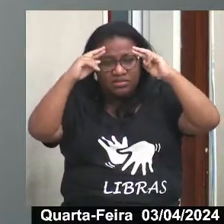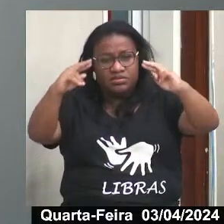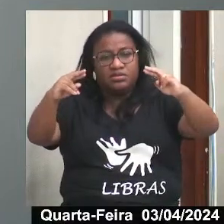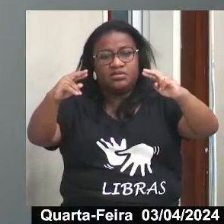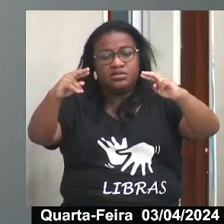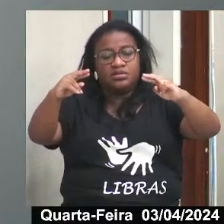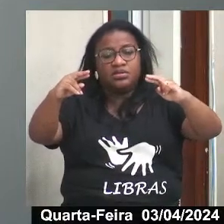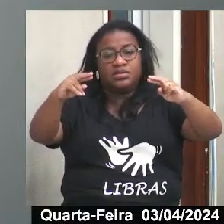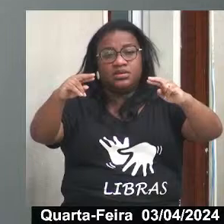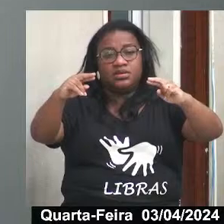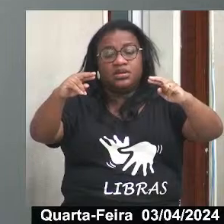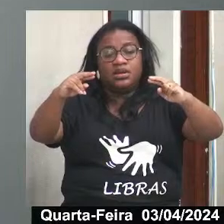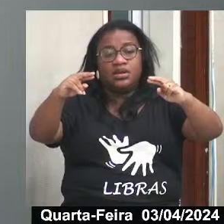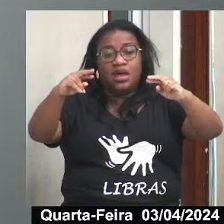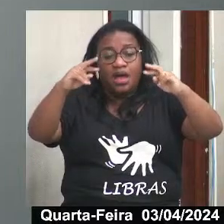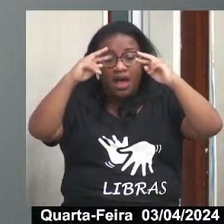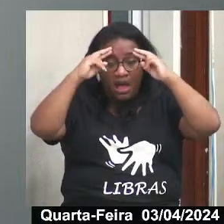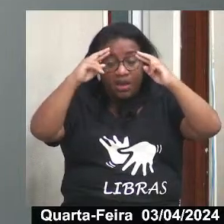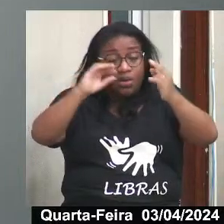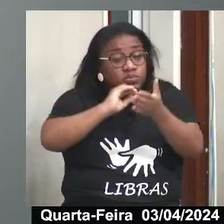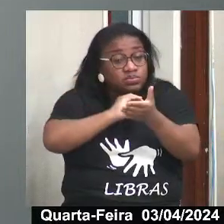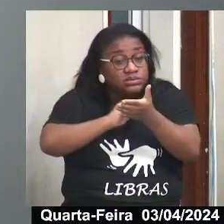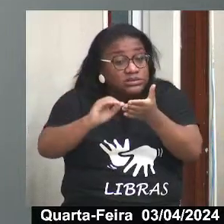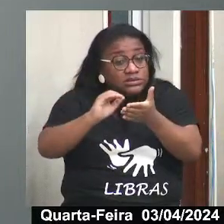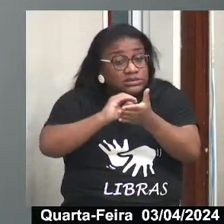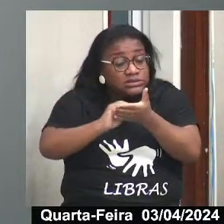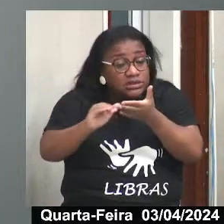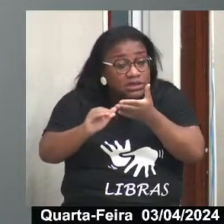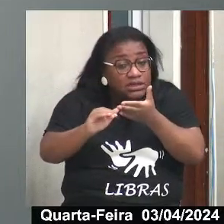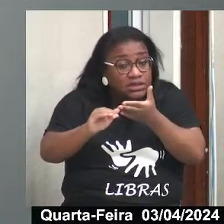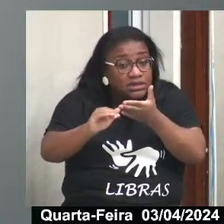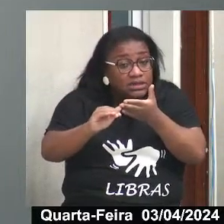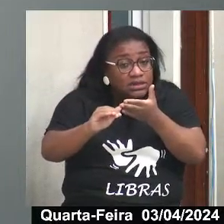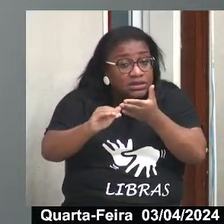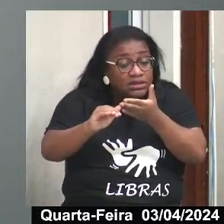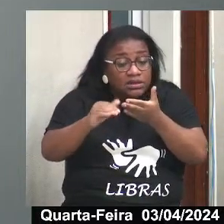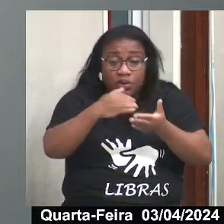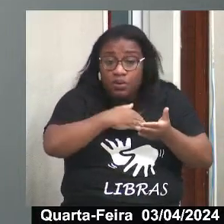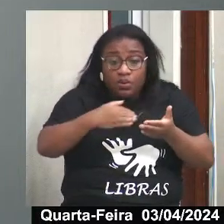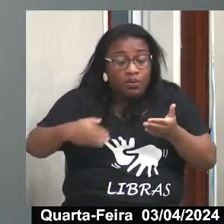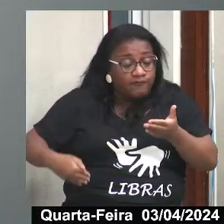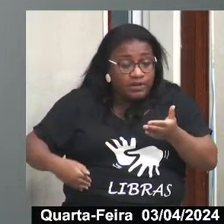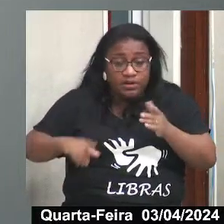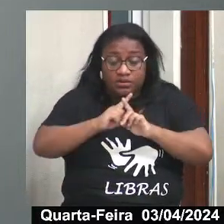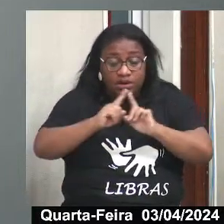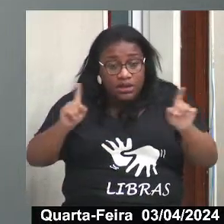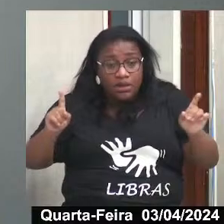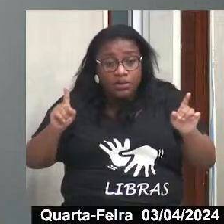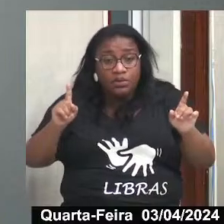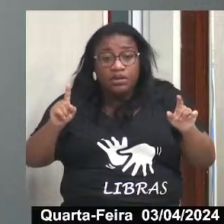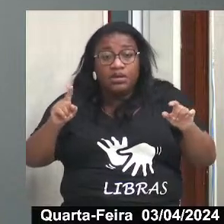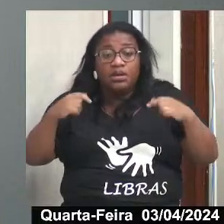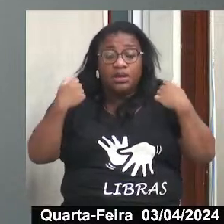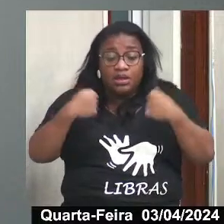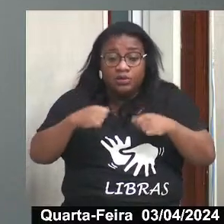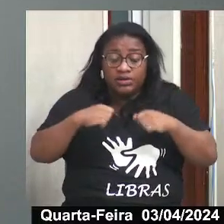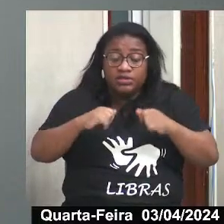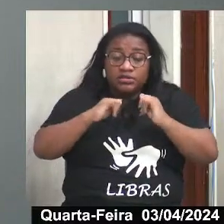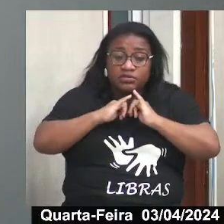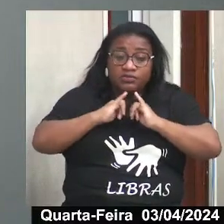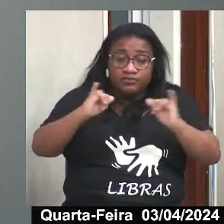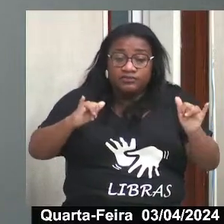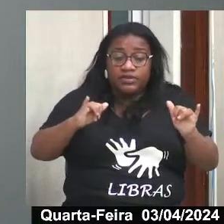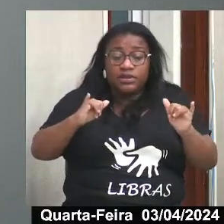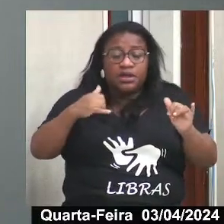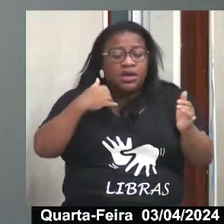respeite. Isso, eu estou me referindo ao secretário. Eu não estou falando a respeito do governo. Eu não posso me calar diante a